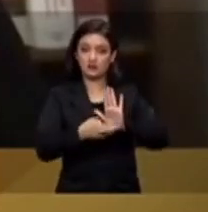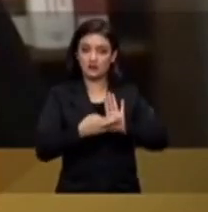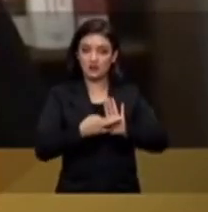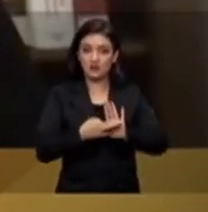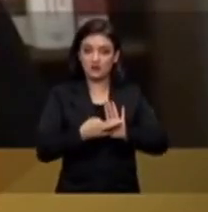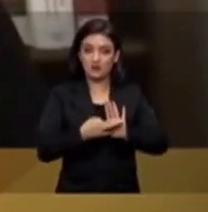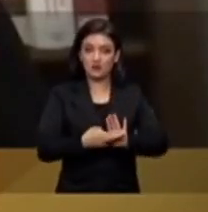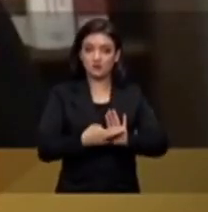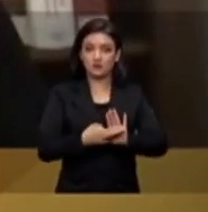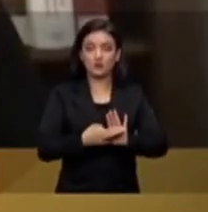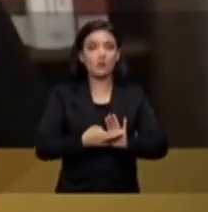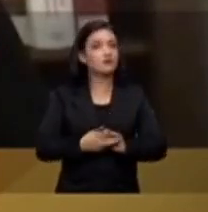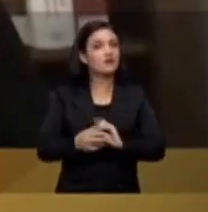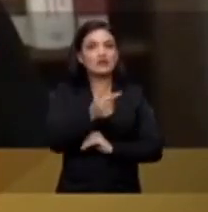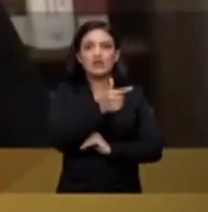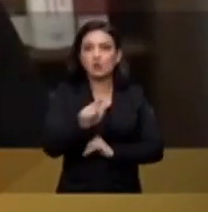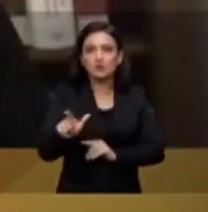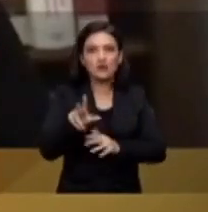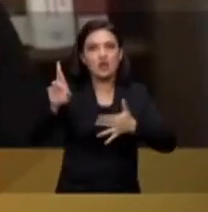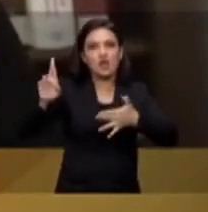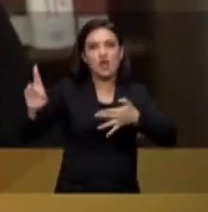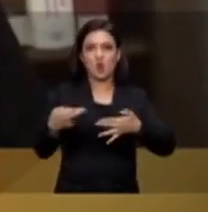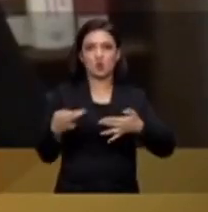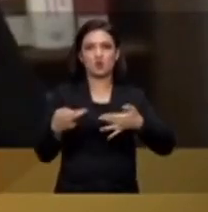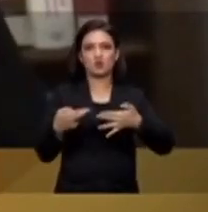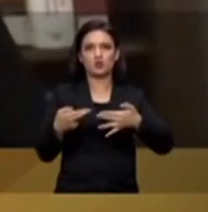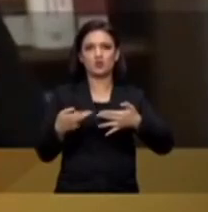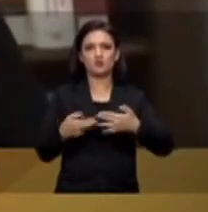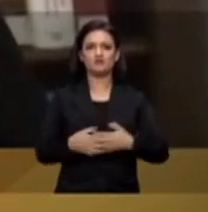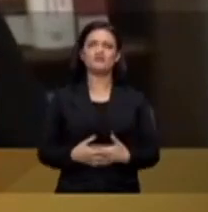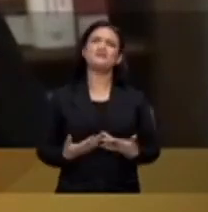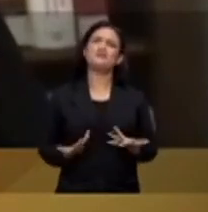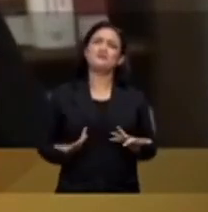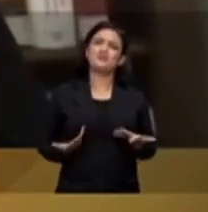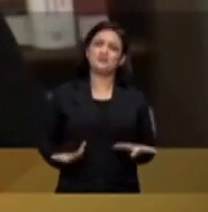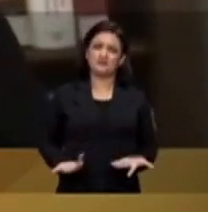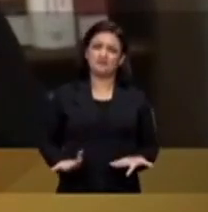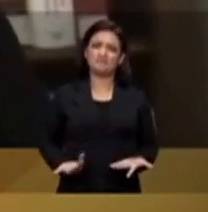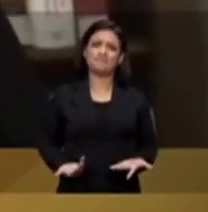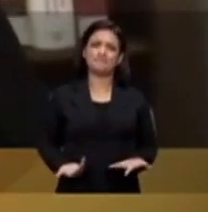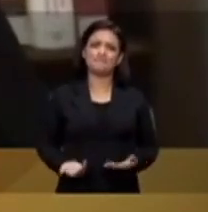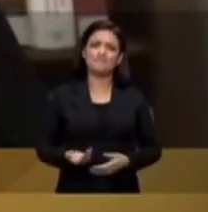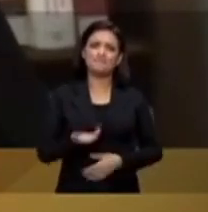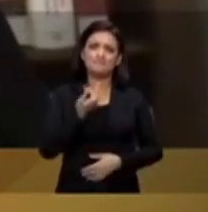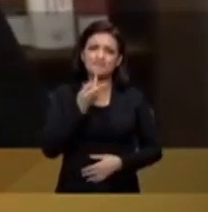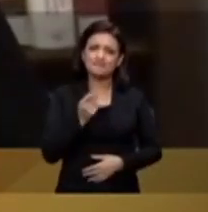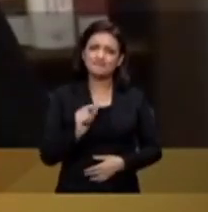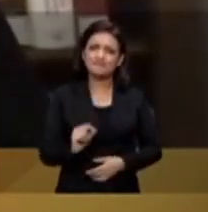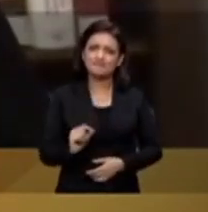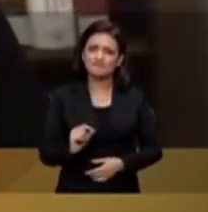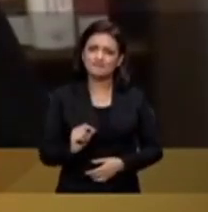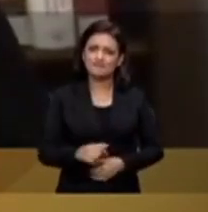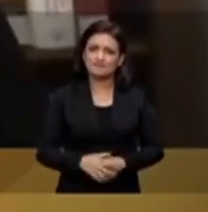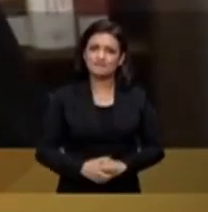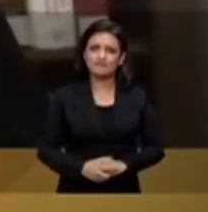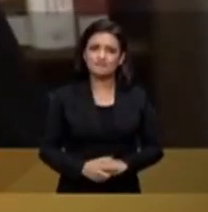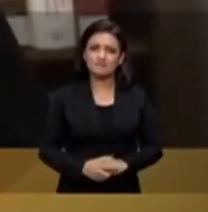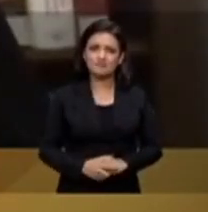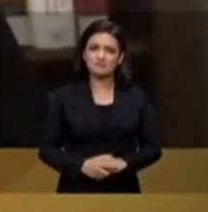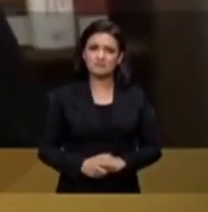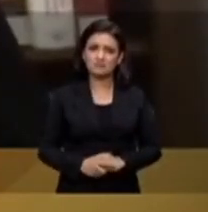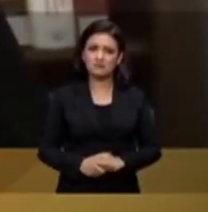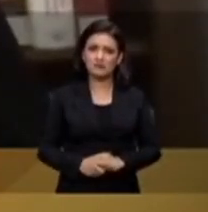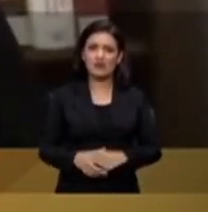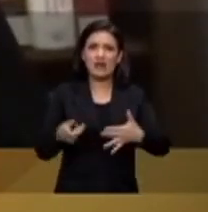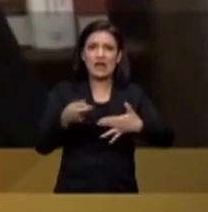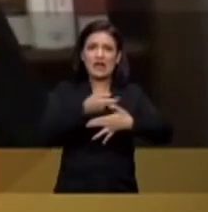afigura-se irrecorrível. Eu quero dizer, senhor presidente, para começar, que não existe no âmbito